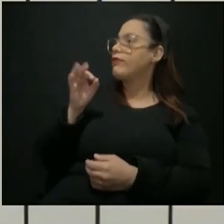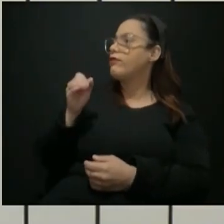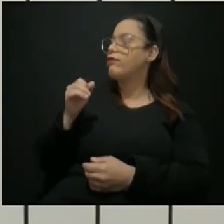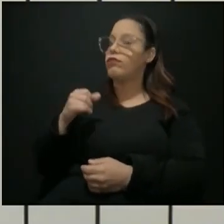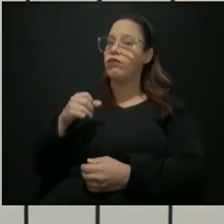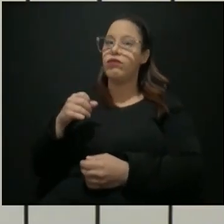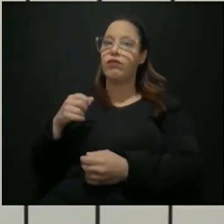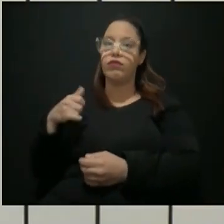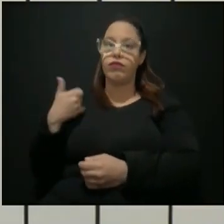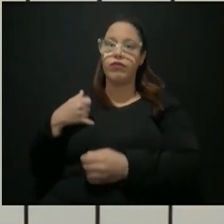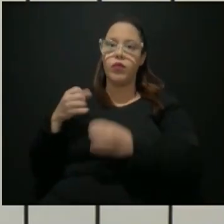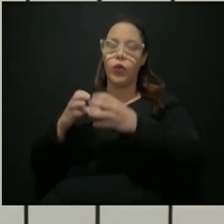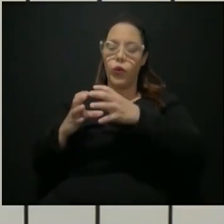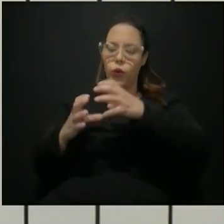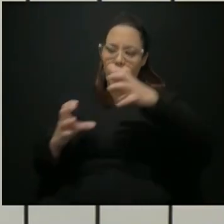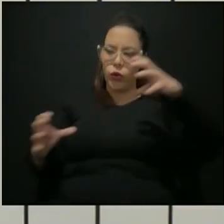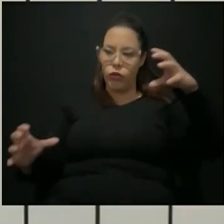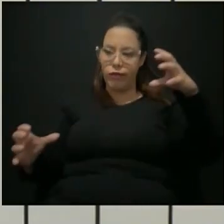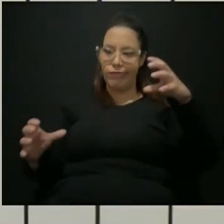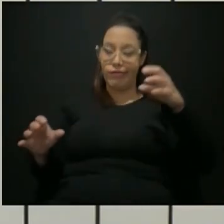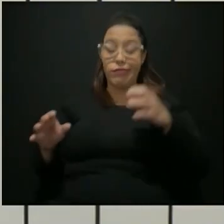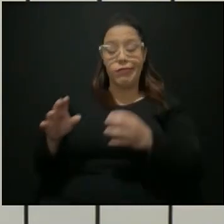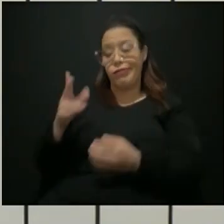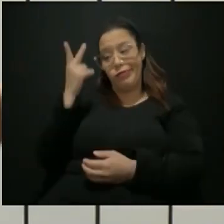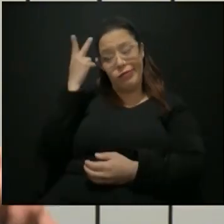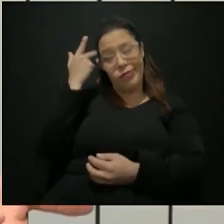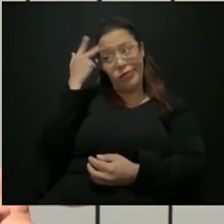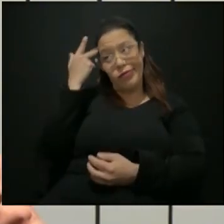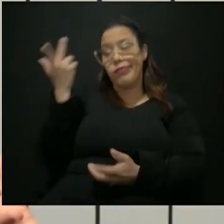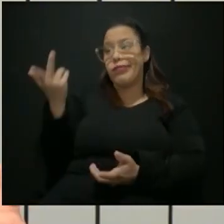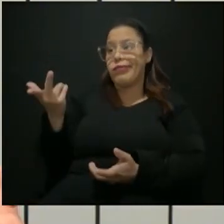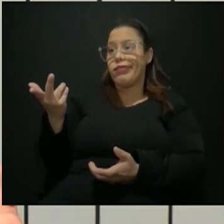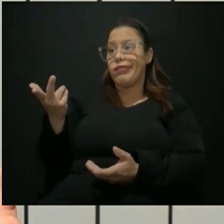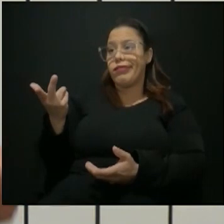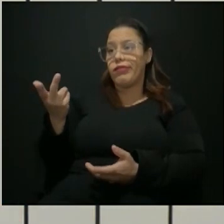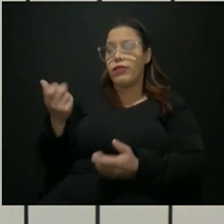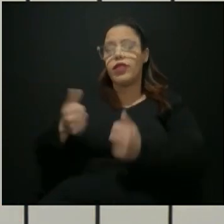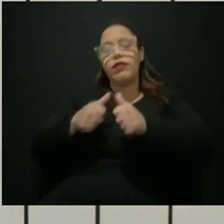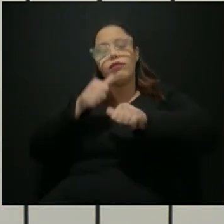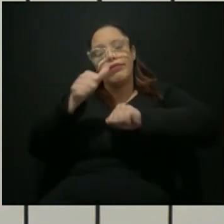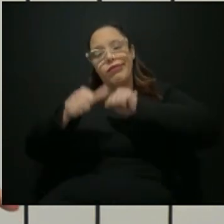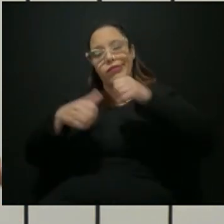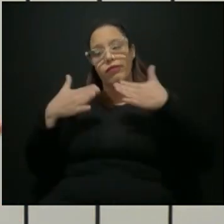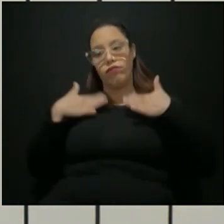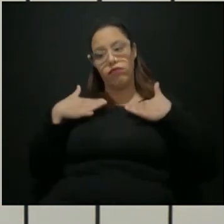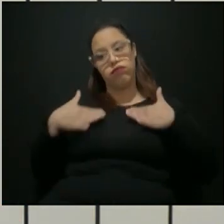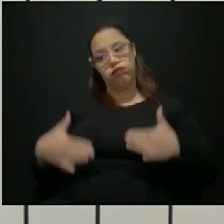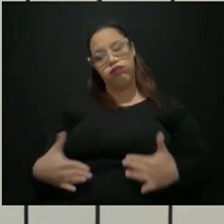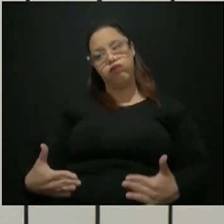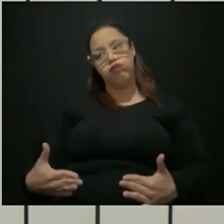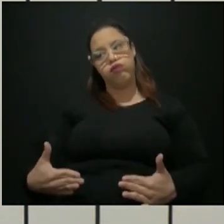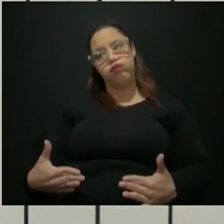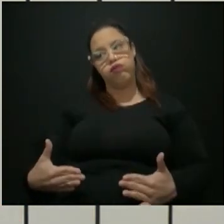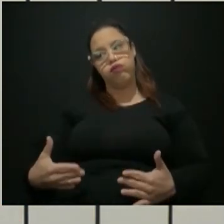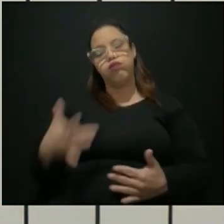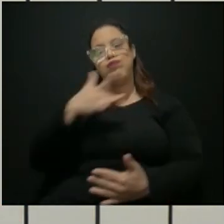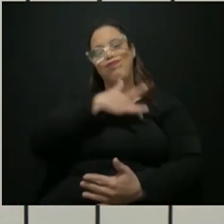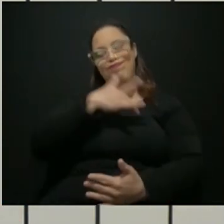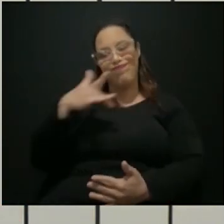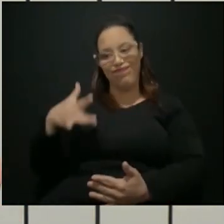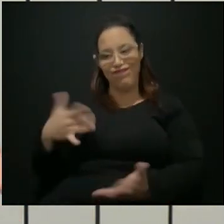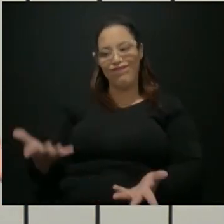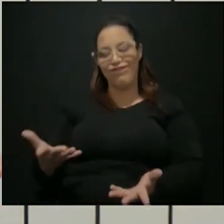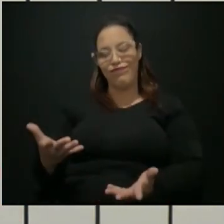processo natural da vida e com ele surgem aí algumas mudanças no corpo que podem afetar a saúde e o bem-estar da pessoa. Por isso,